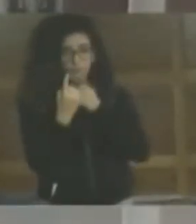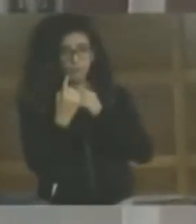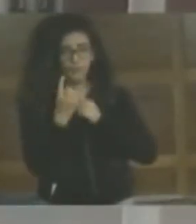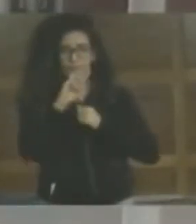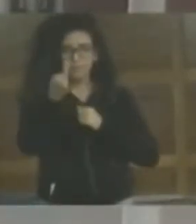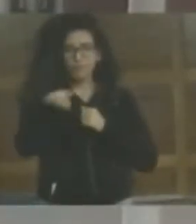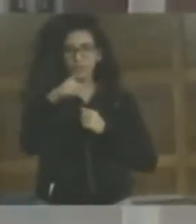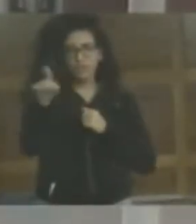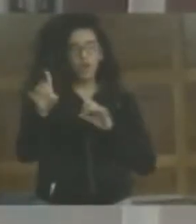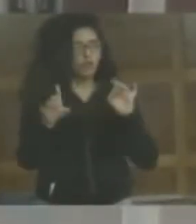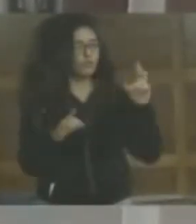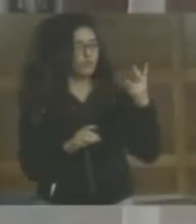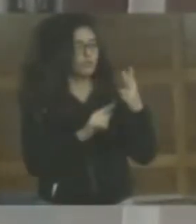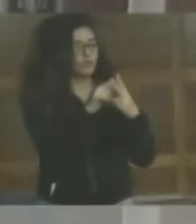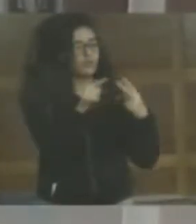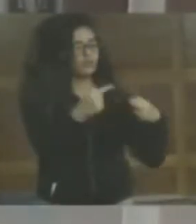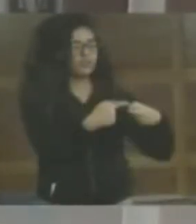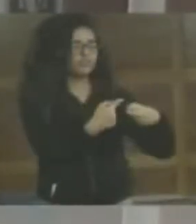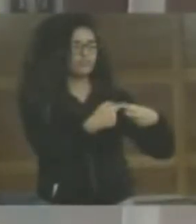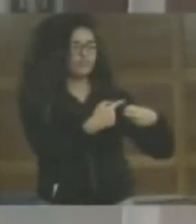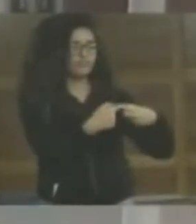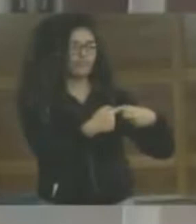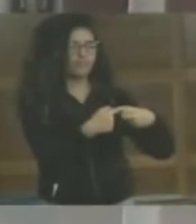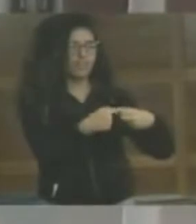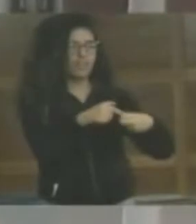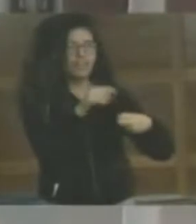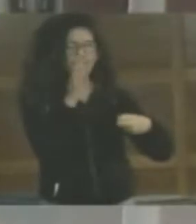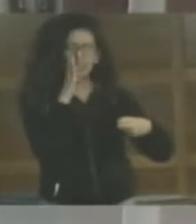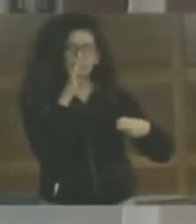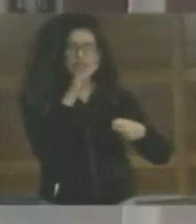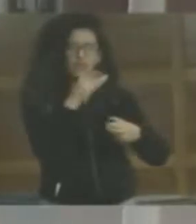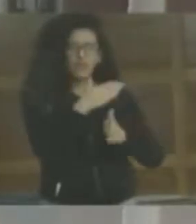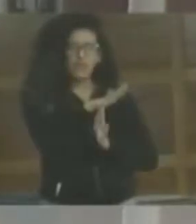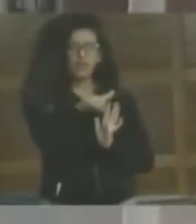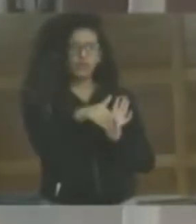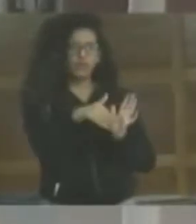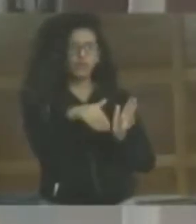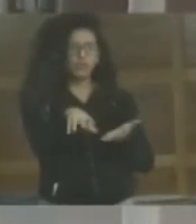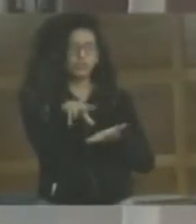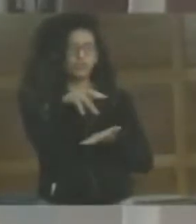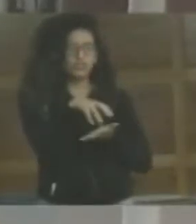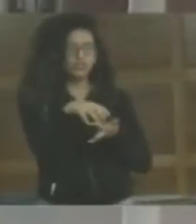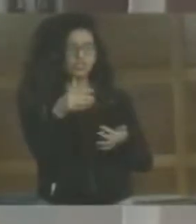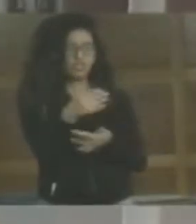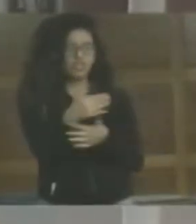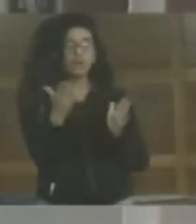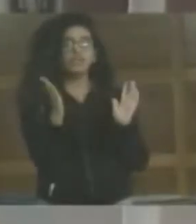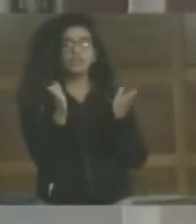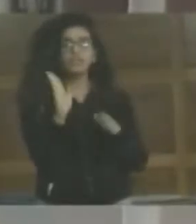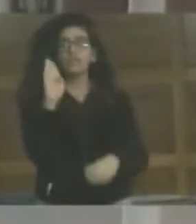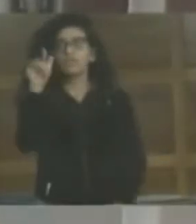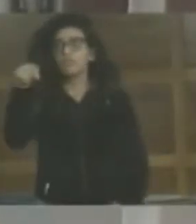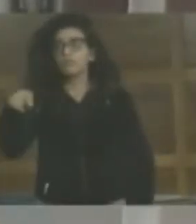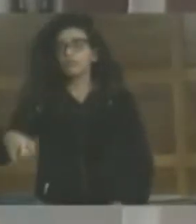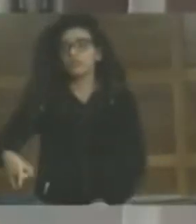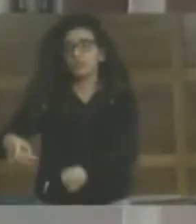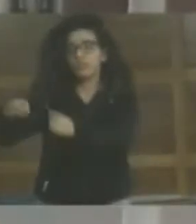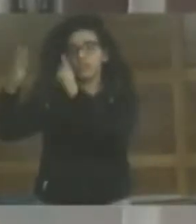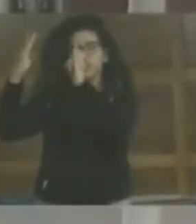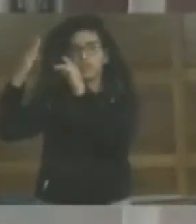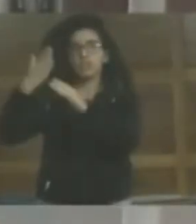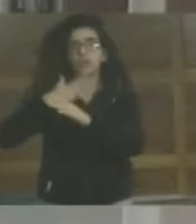da Japuíba. Imagina abastecer todo o centro da cidade e agora o empreendimento Minha Casa Minha Vida, que também não tem